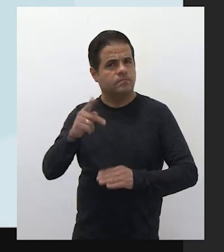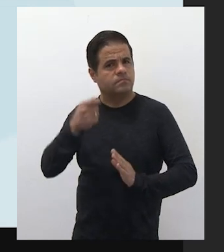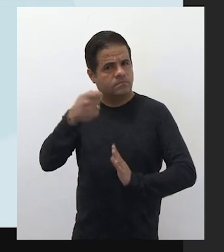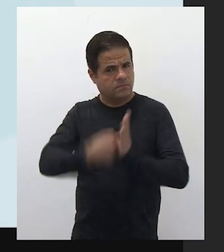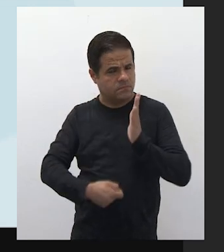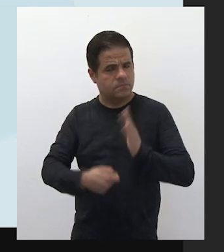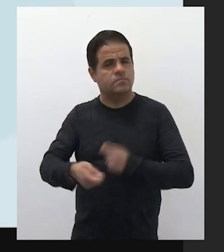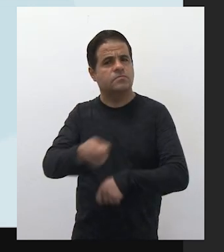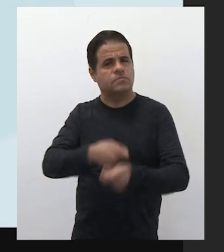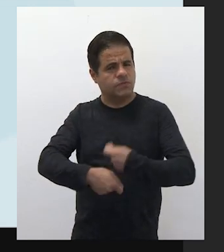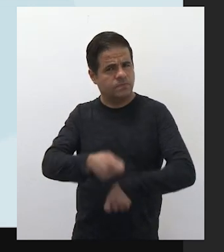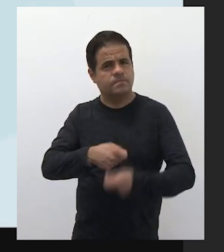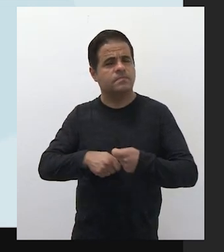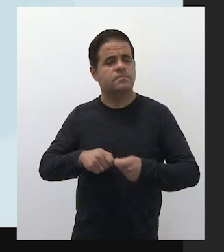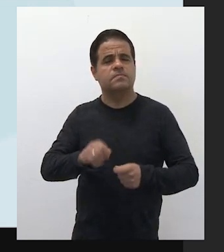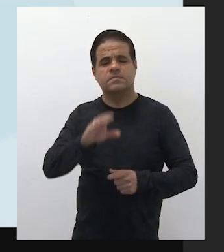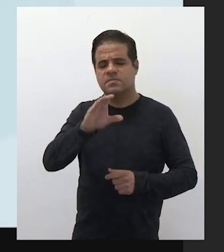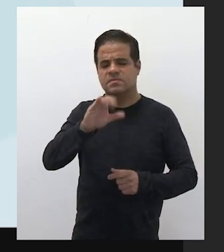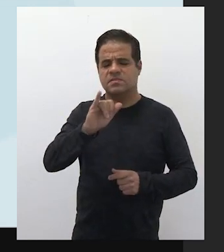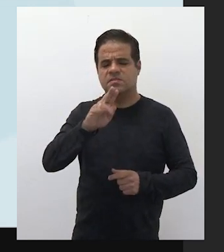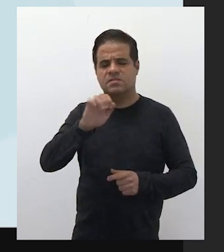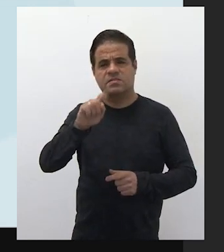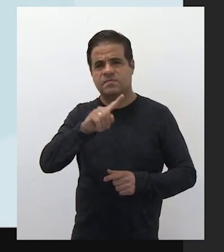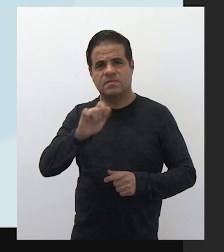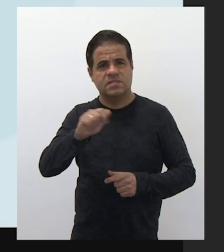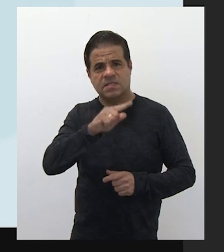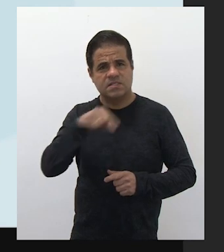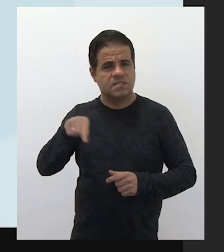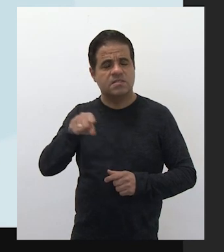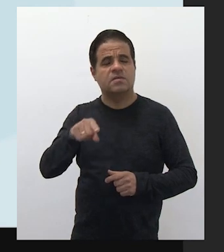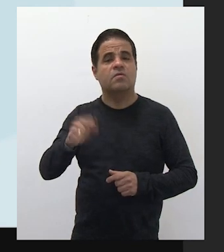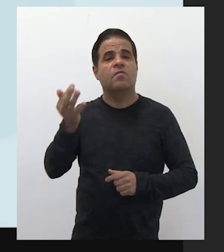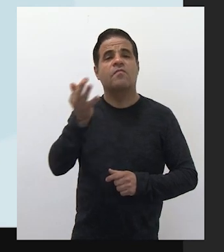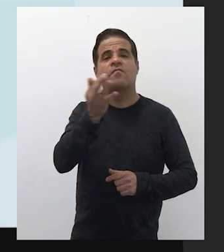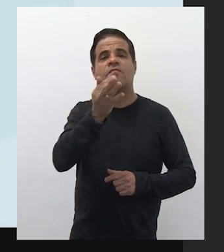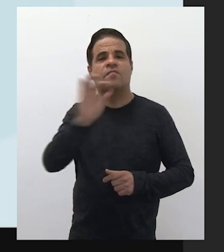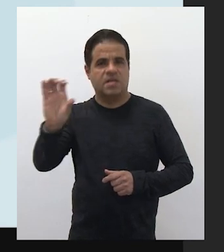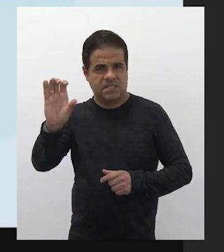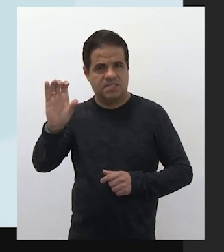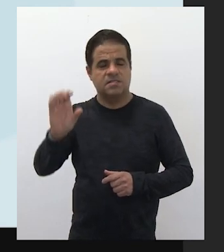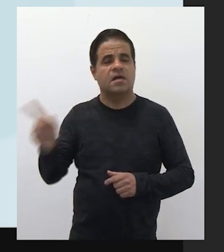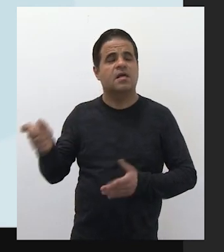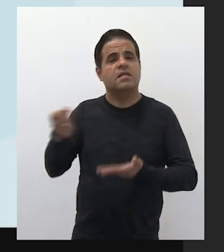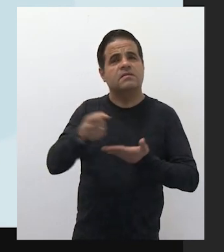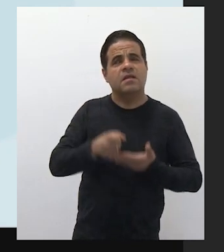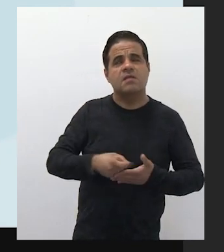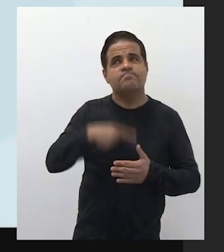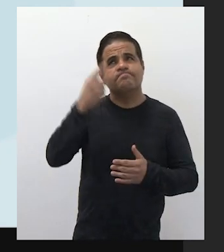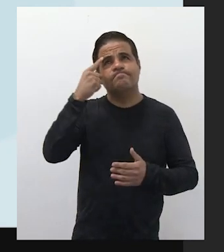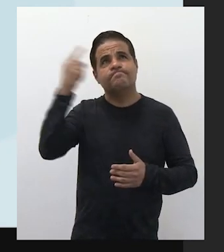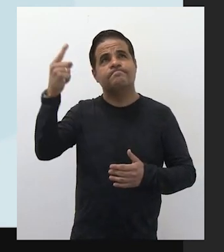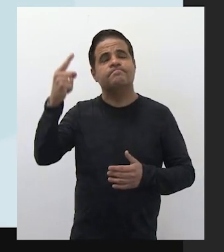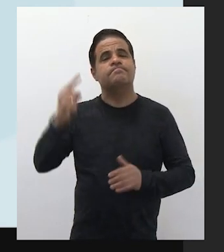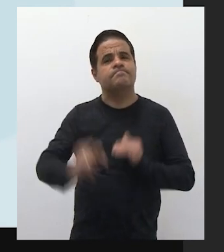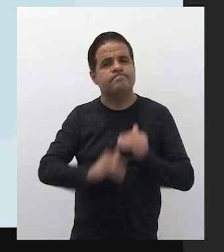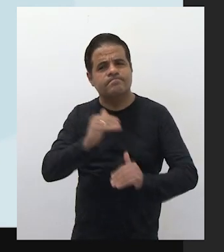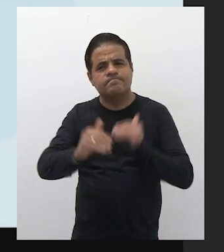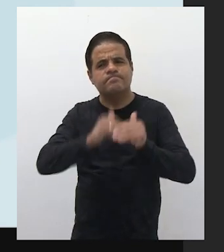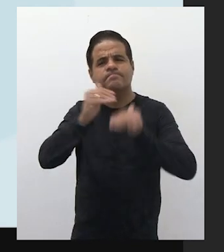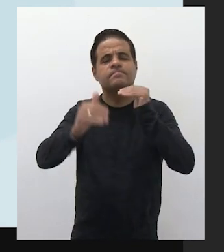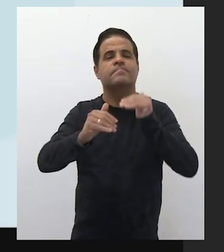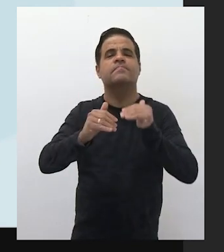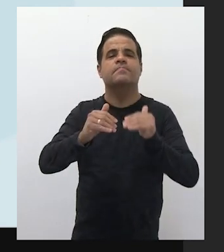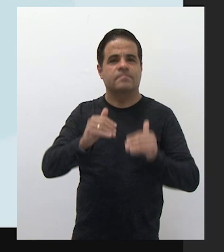sobre economia, civilização e desenvolvimento na França. Ele traz uma ideia de que o desenvolvimento,